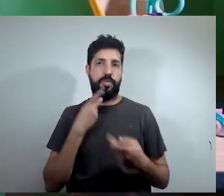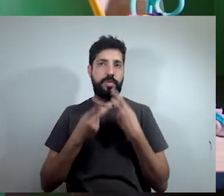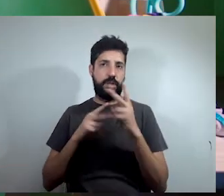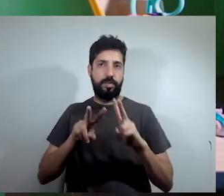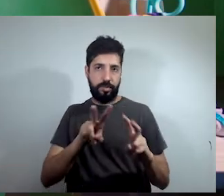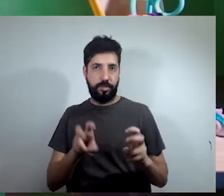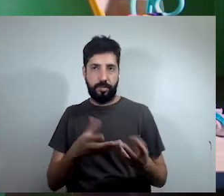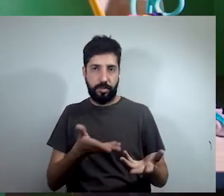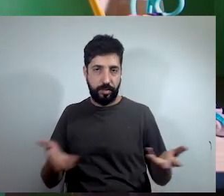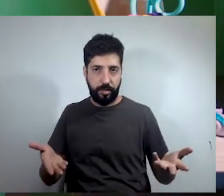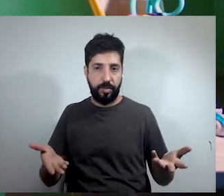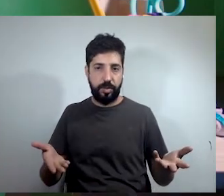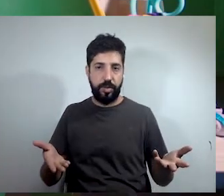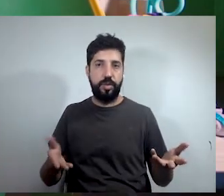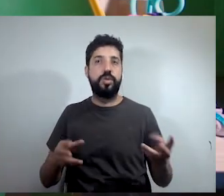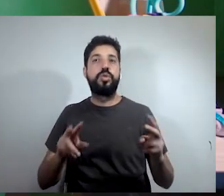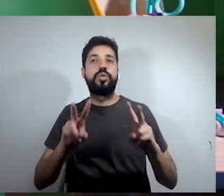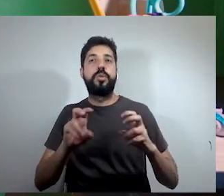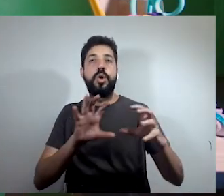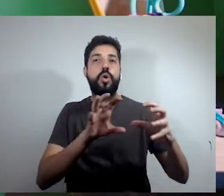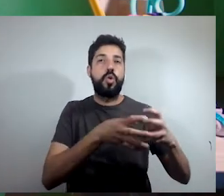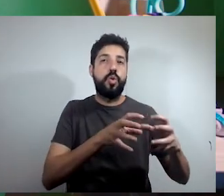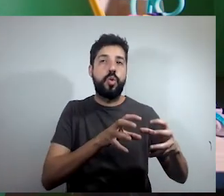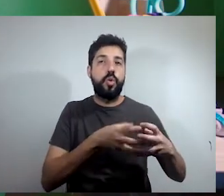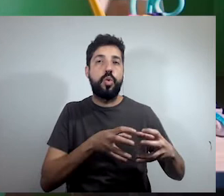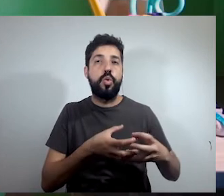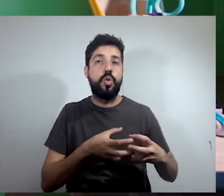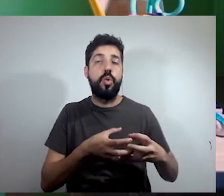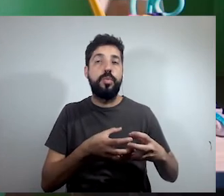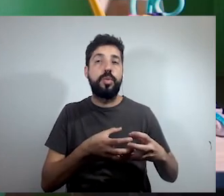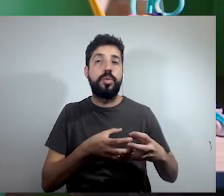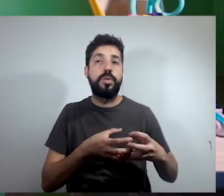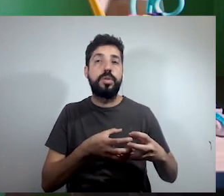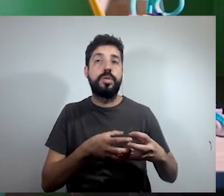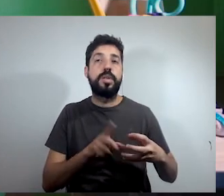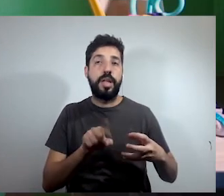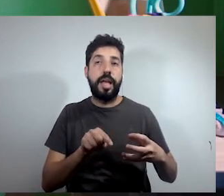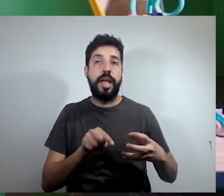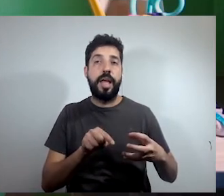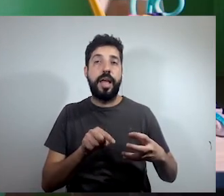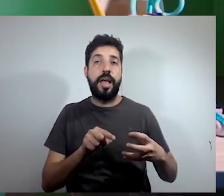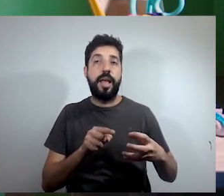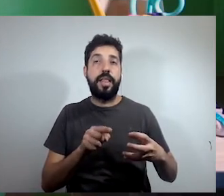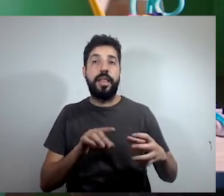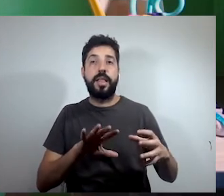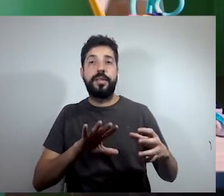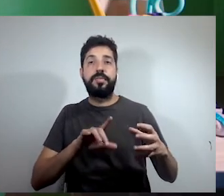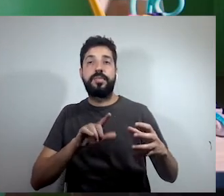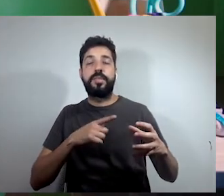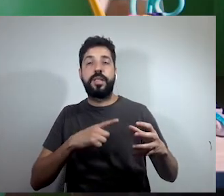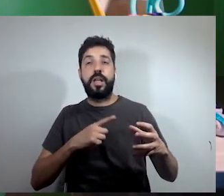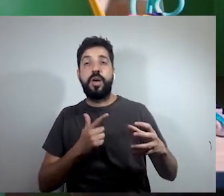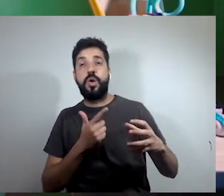aí, dessa questão dos grupos, que são grupos que estão em uma outra classificação